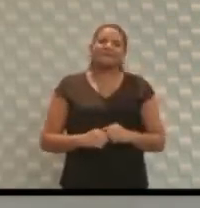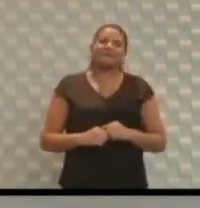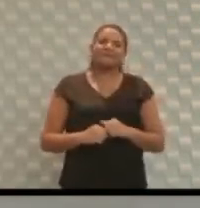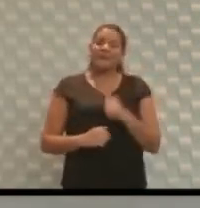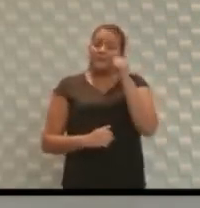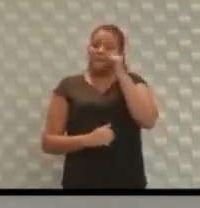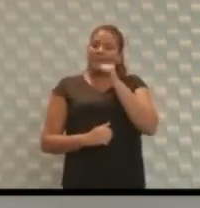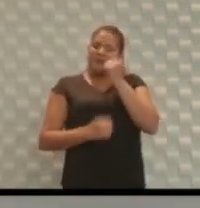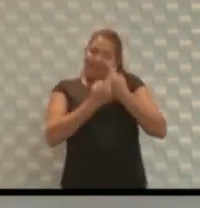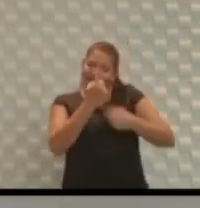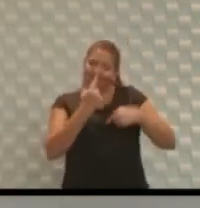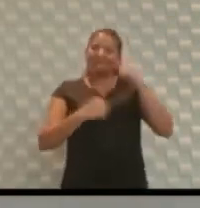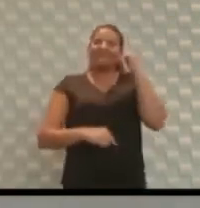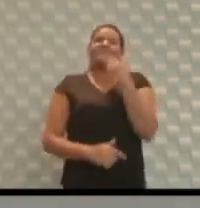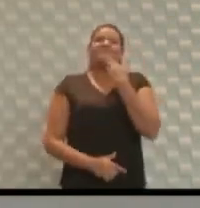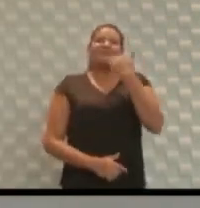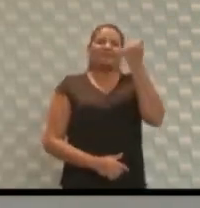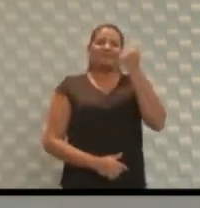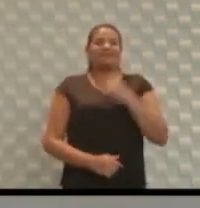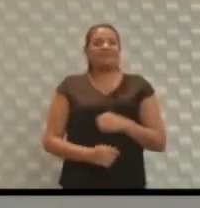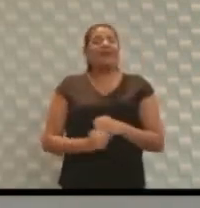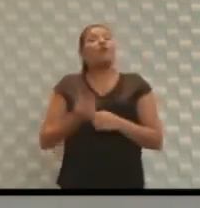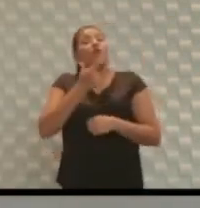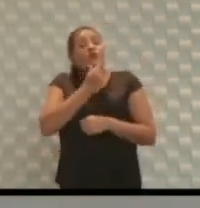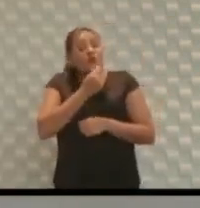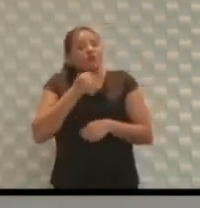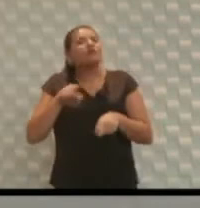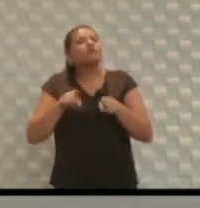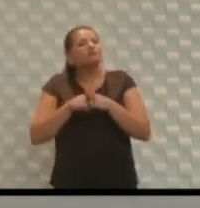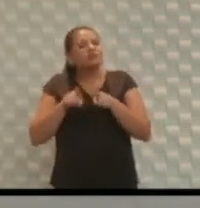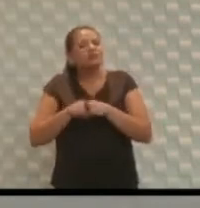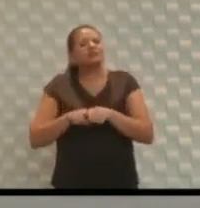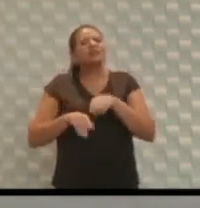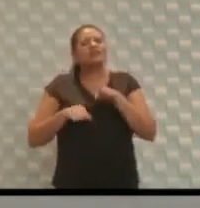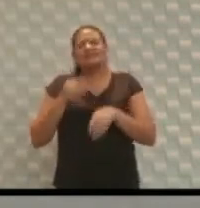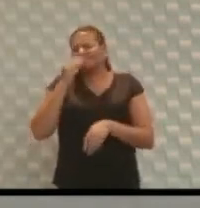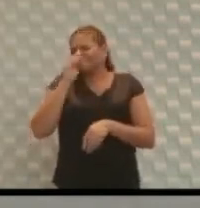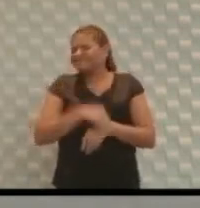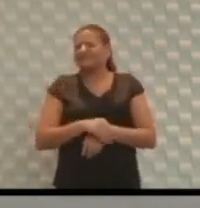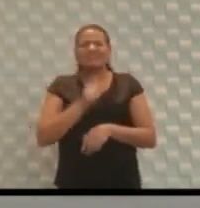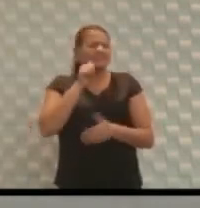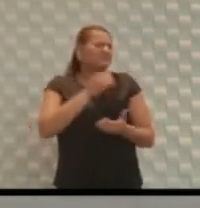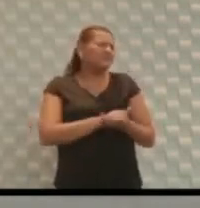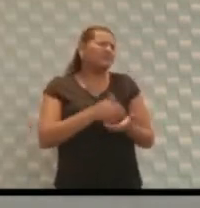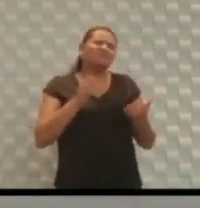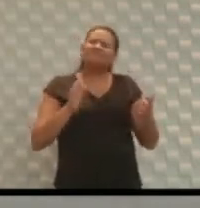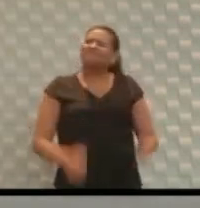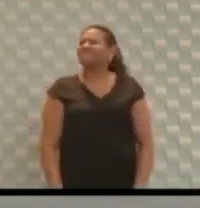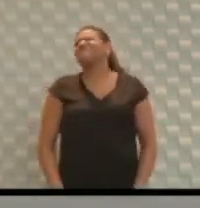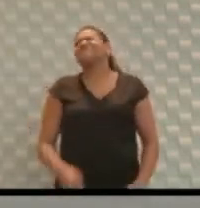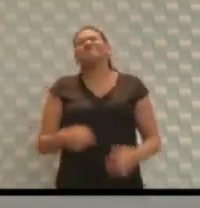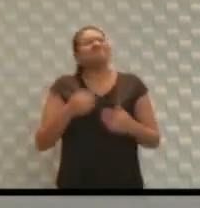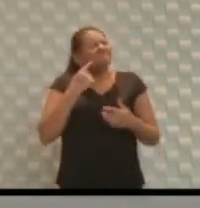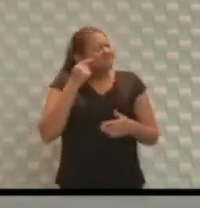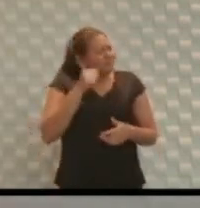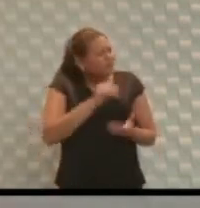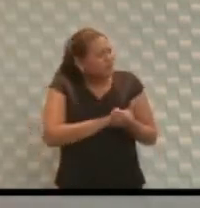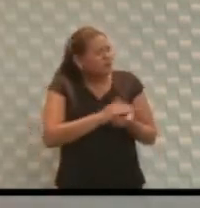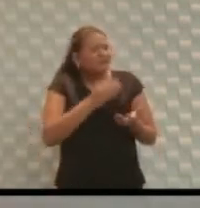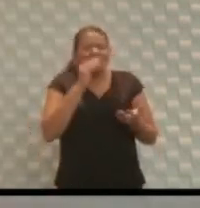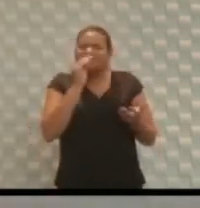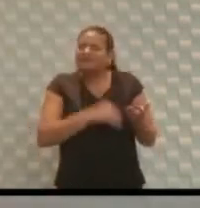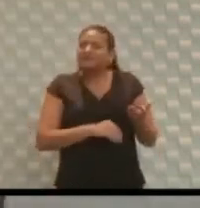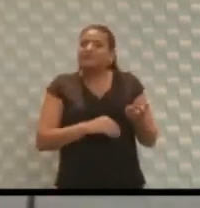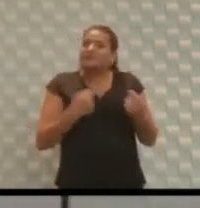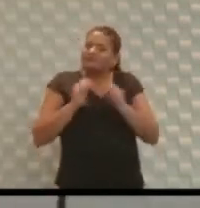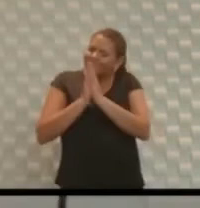marido. E vice-versa, se você é o marido e você está desanimado com a sua esposa, com o relacionamento, busque a Deus,